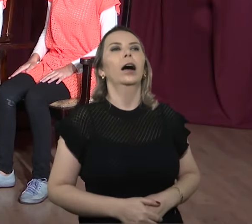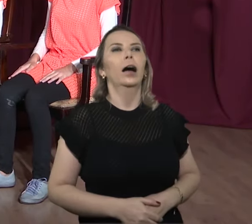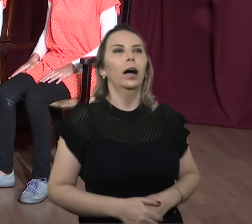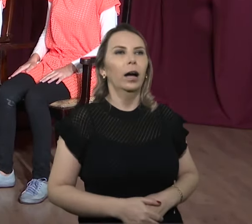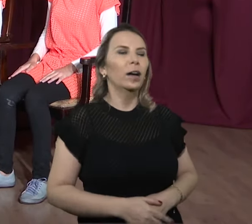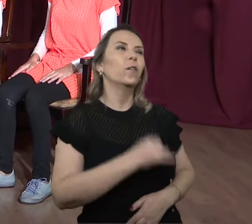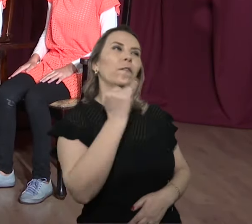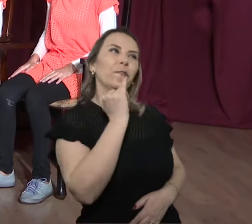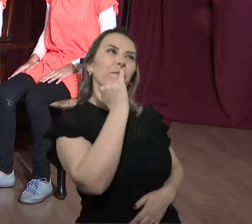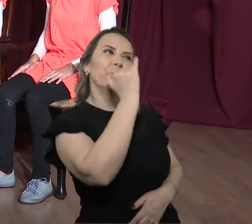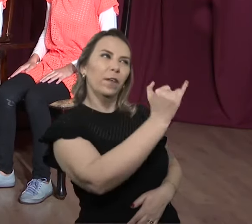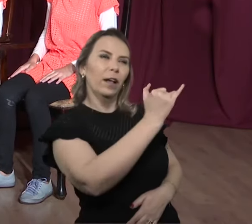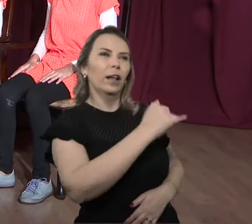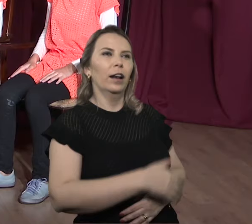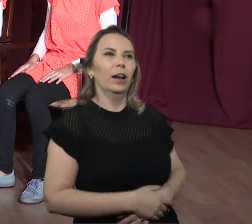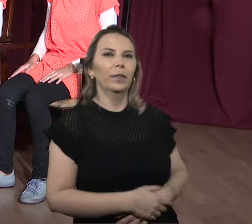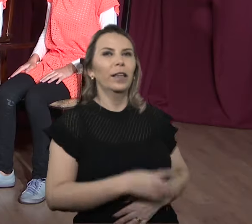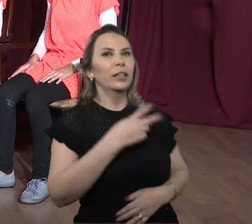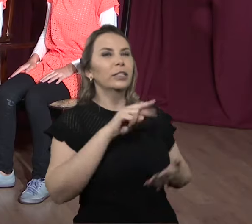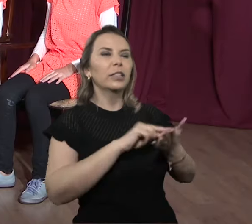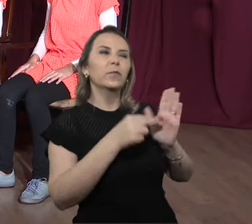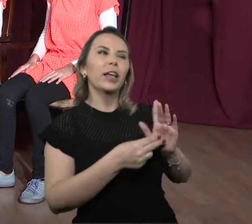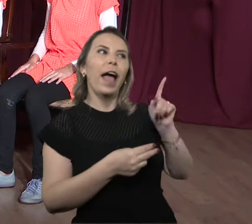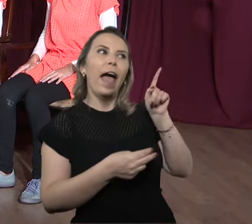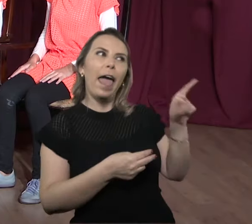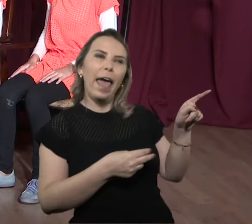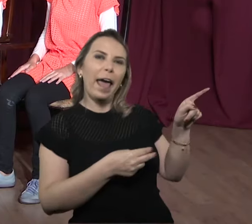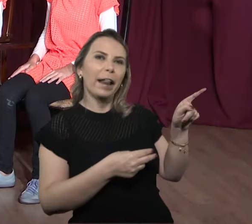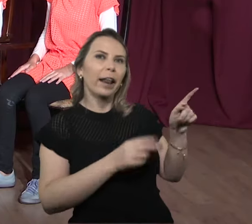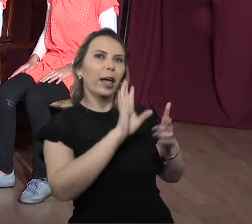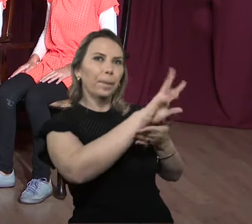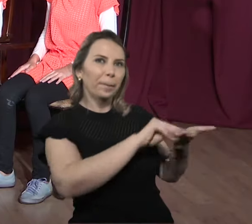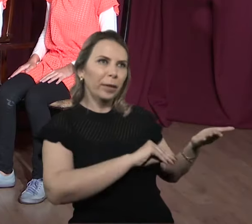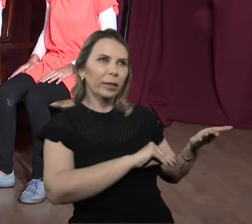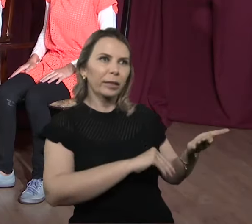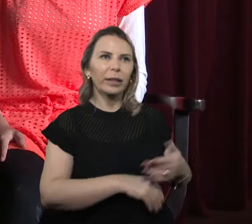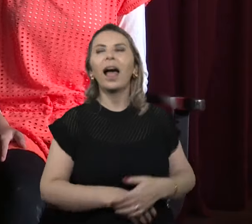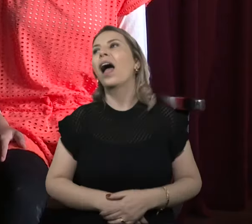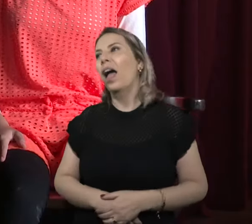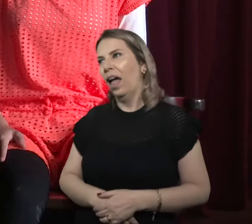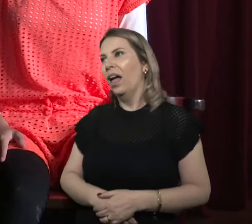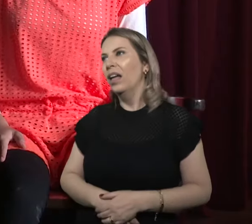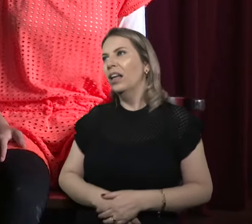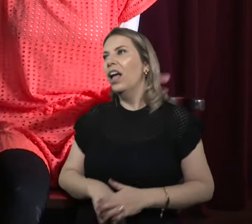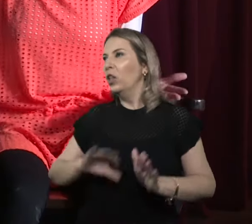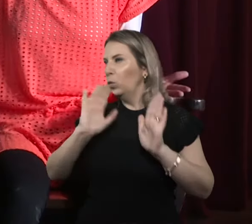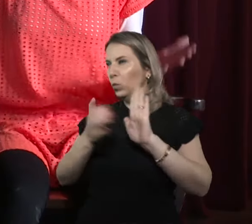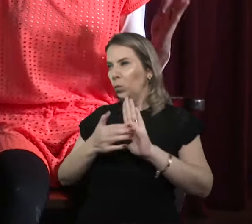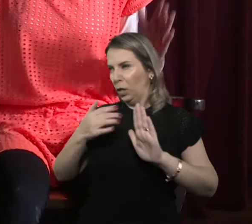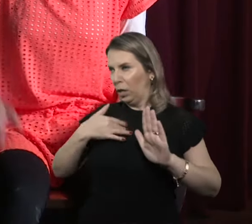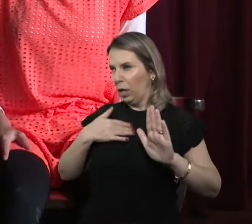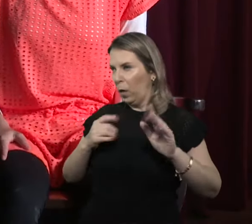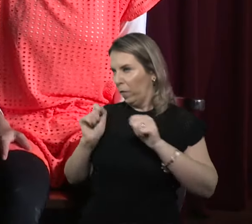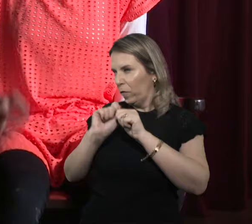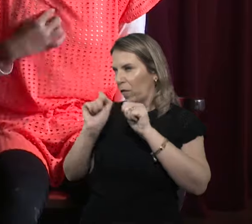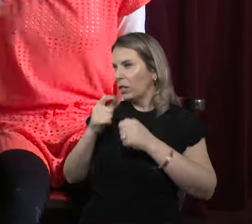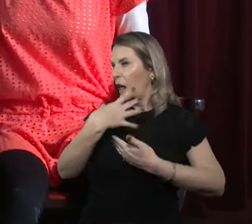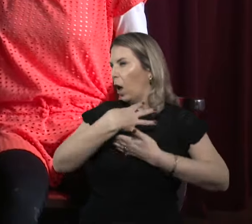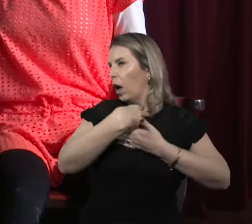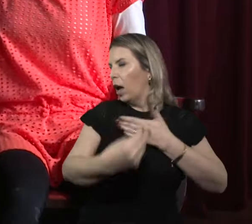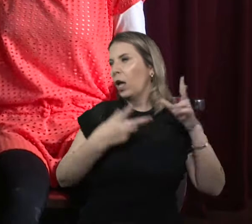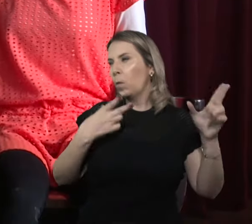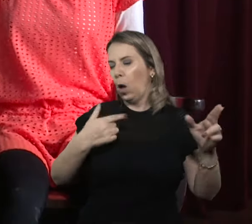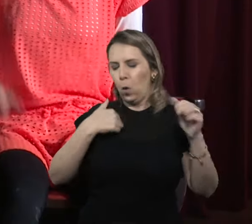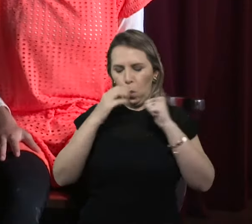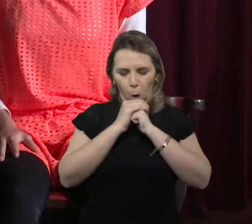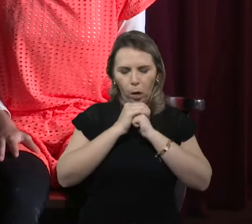Ah! Falei? Quer dizer que ela está te imitando. Isso. Doutor, tudo que eu faço,